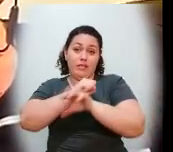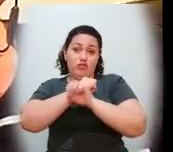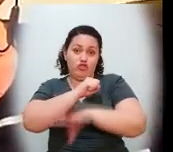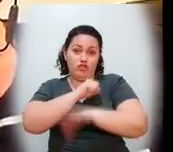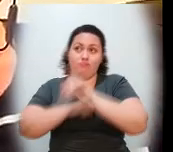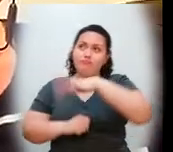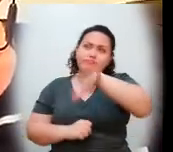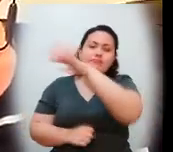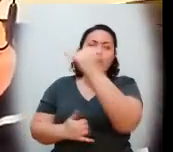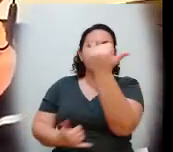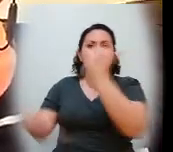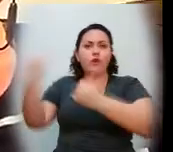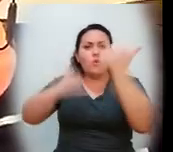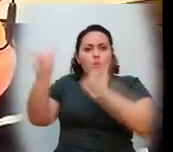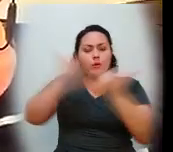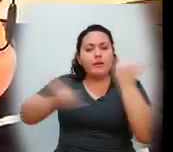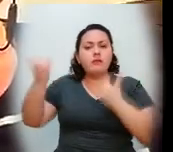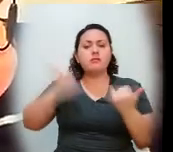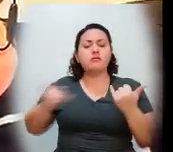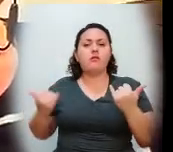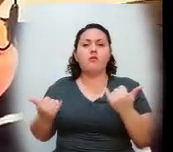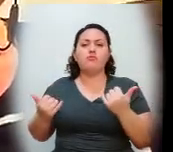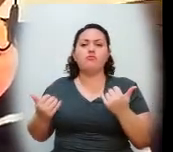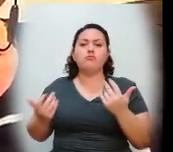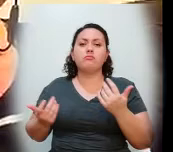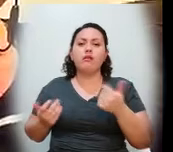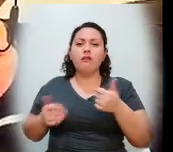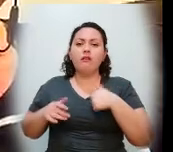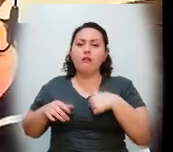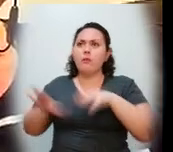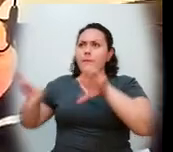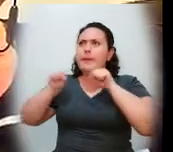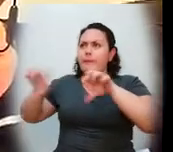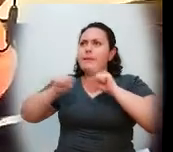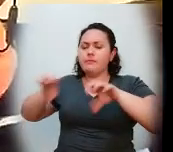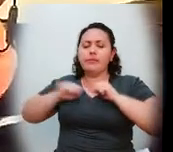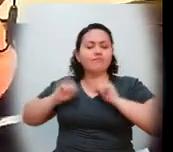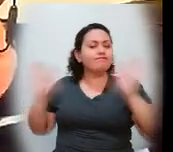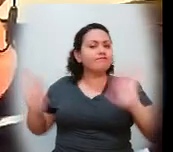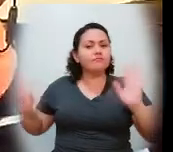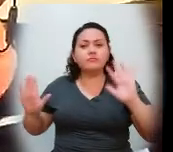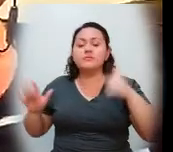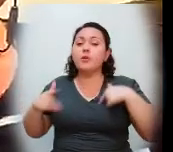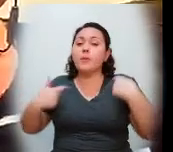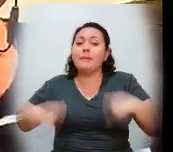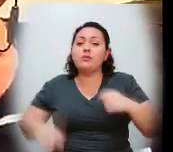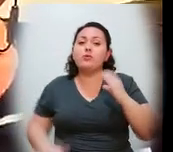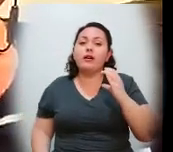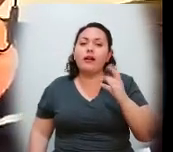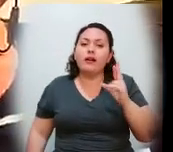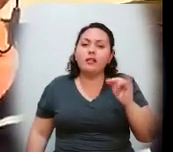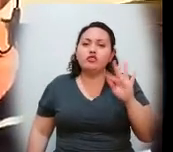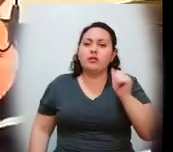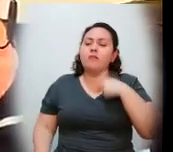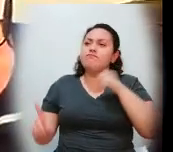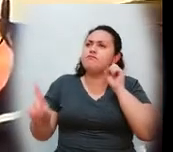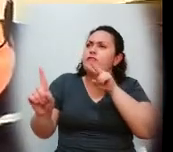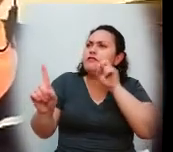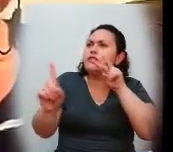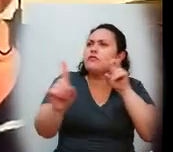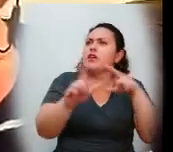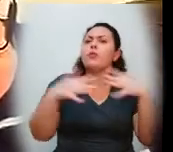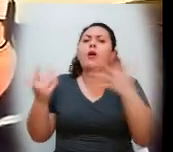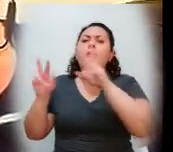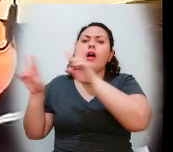trazendo. Né? Então, exatamente porque isso depois vai interferir na qualidade da nossa rotina durante o